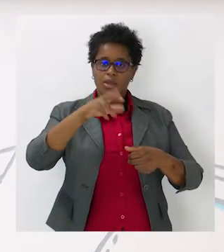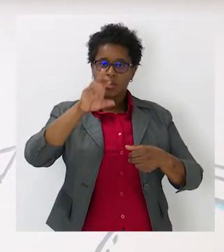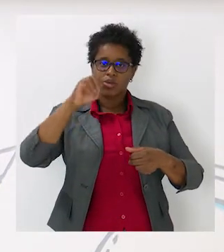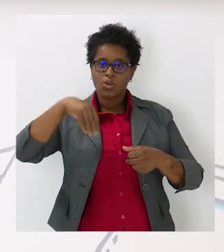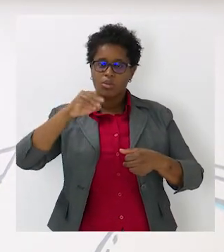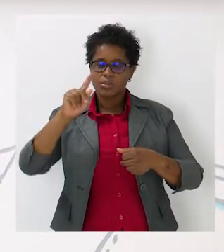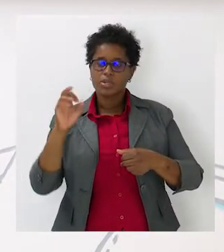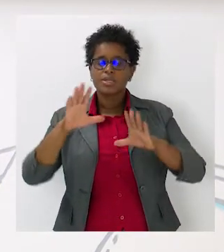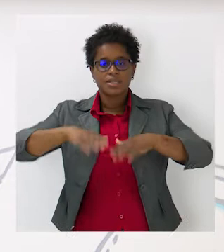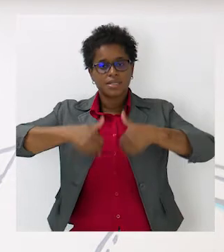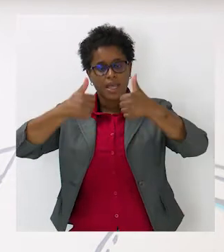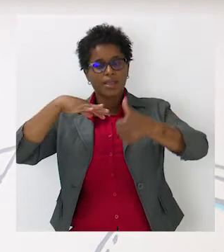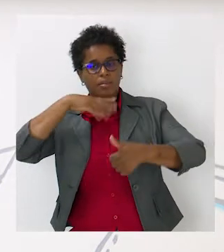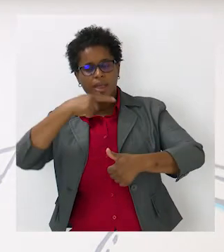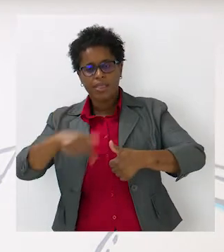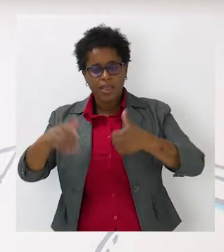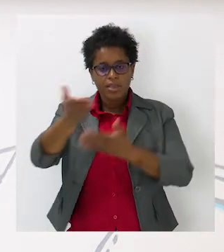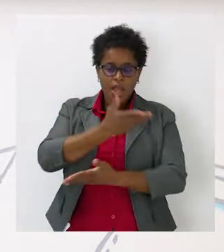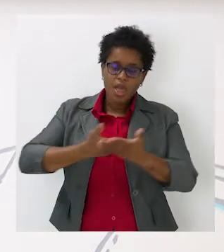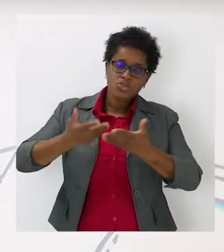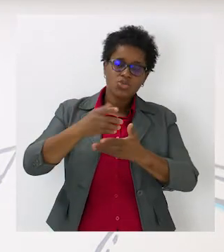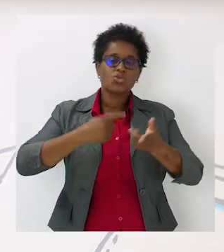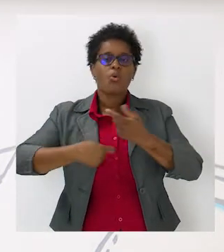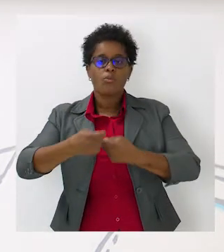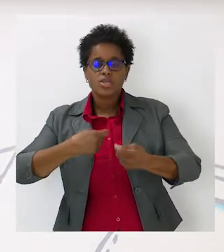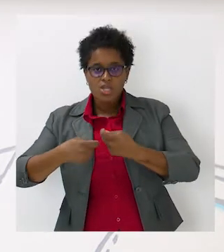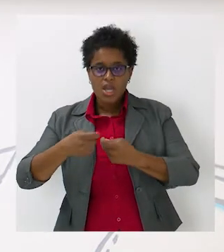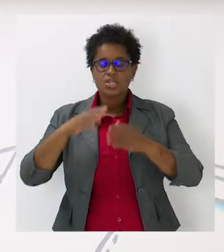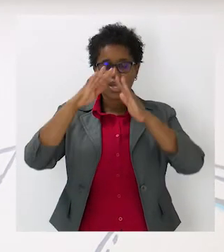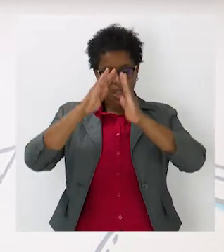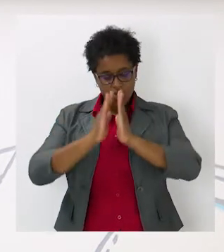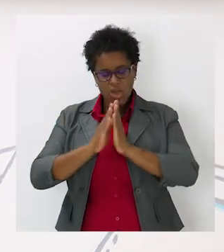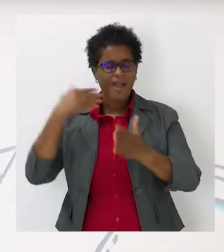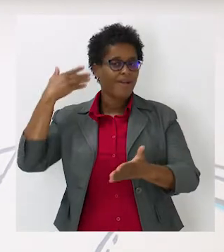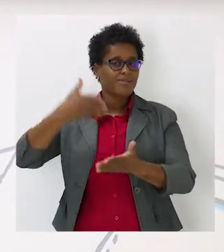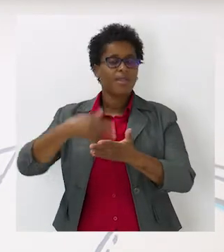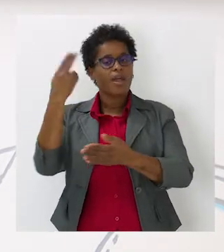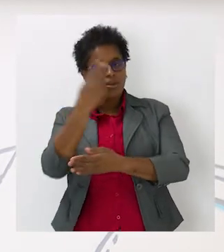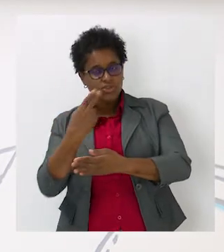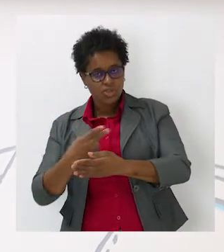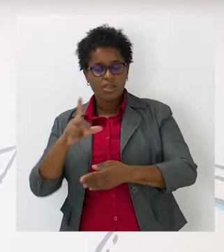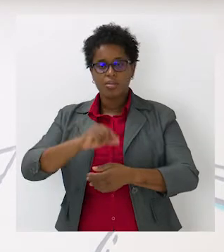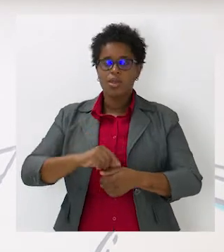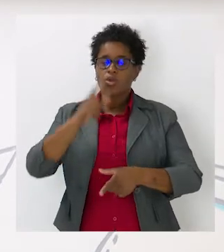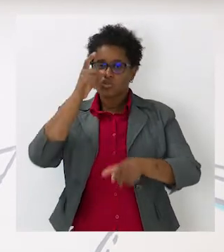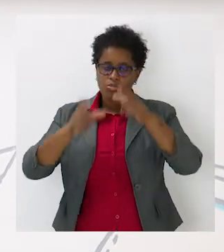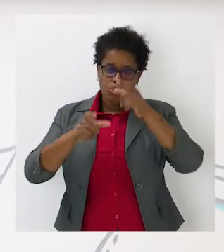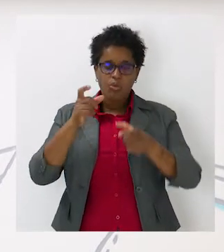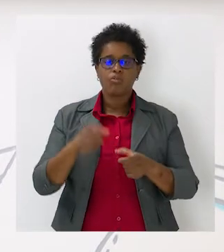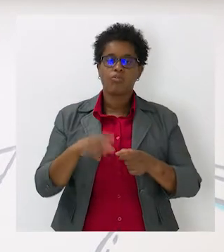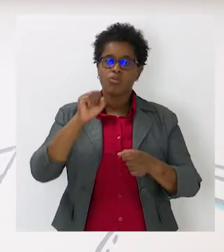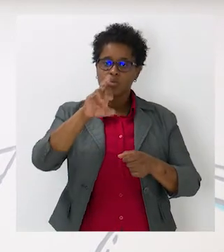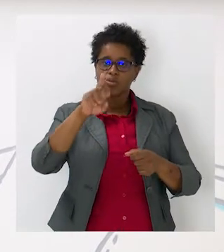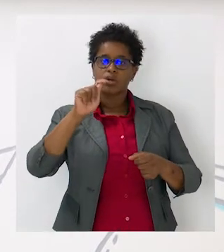cidade-mãe. Mantinham relações comerciais, religiosas, até artística. O povo